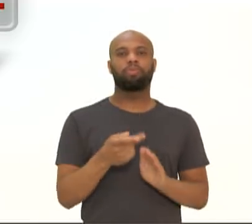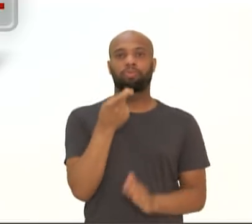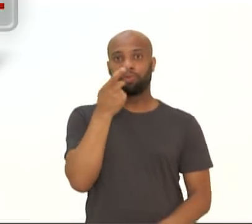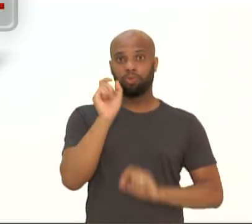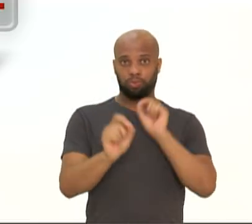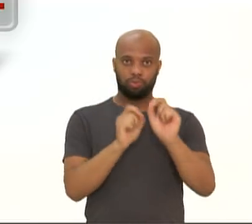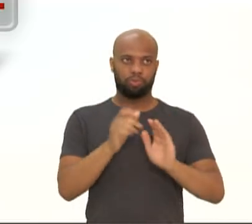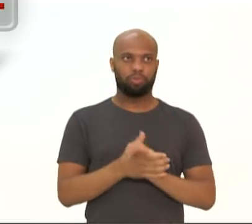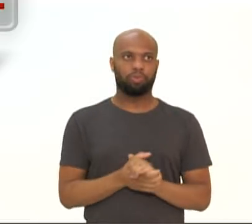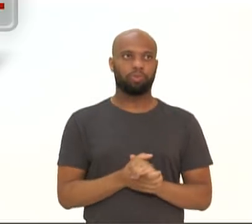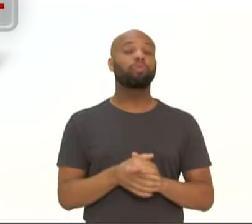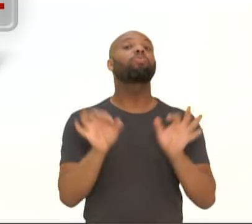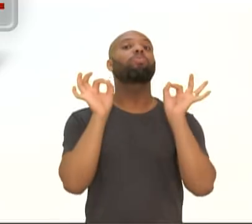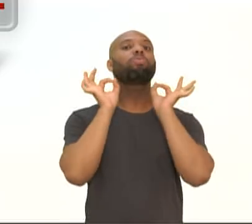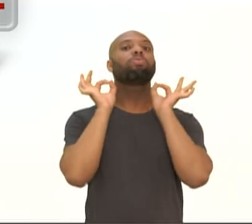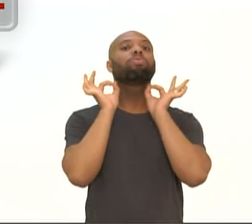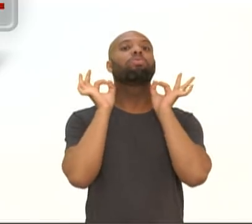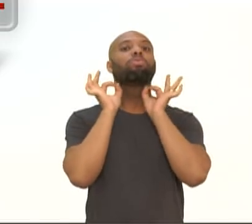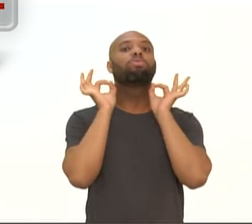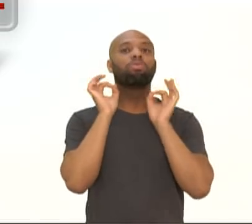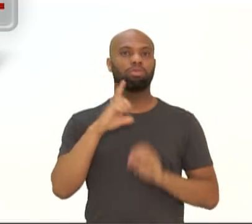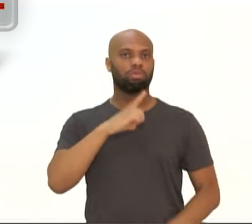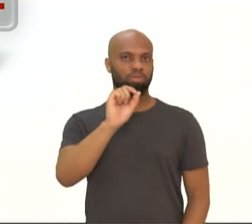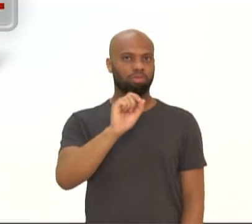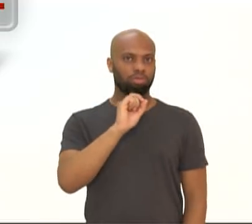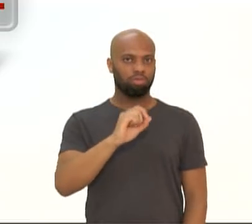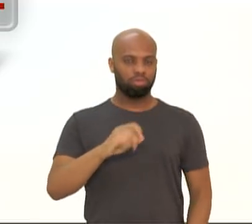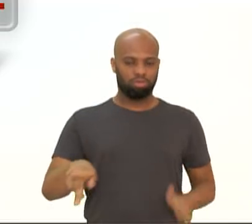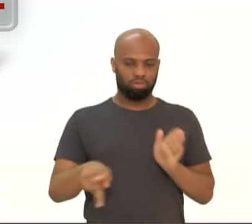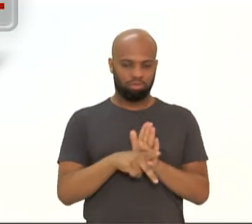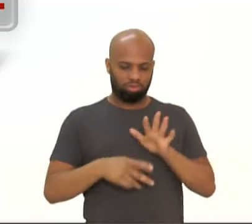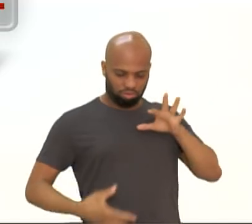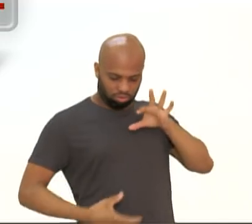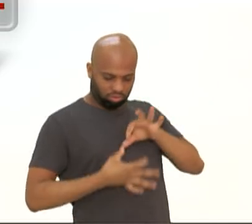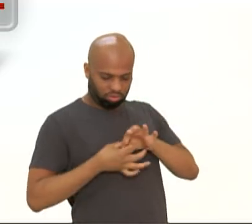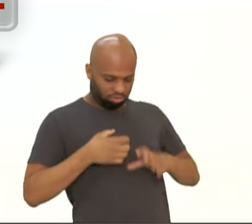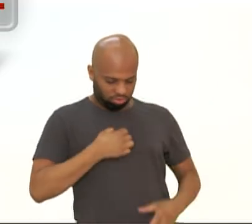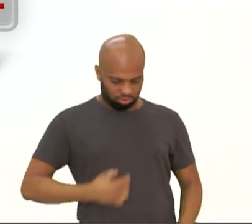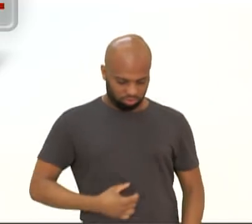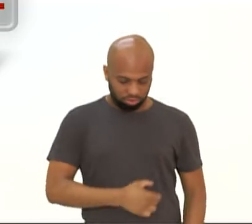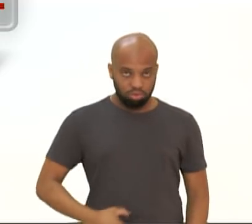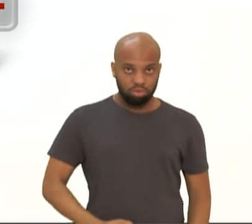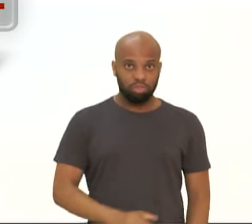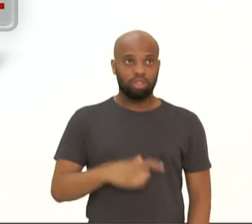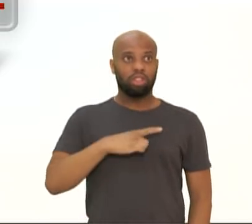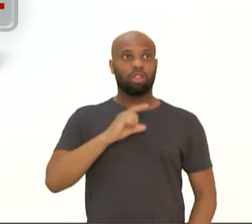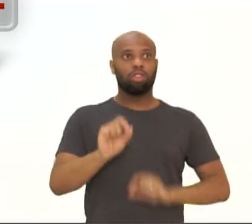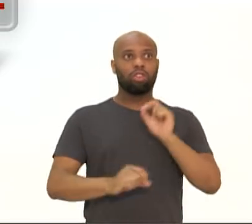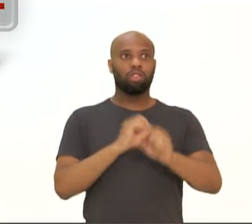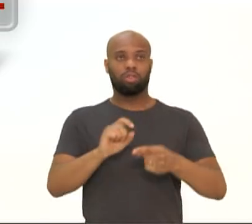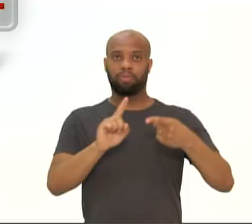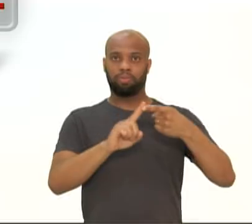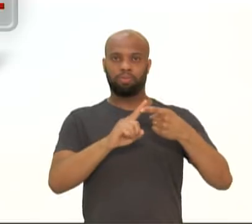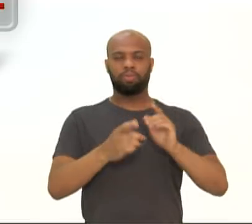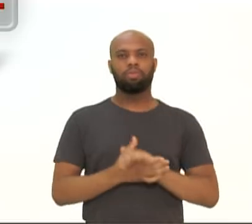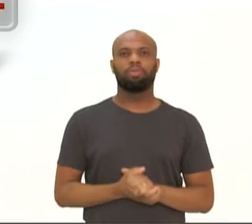o seguinte: as glândulas anexas ao tubo digestório são a nossa alternativa